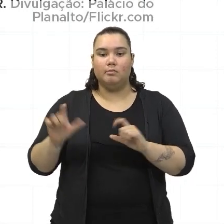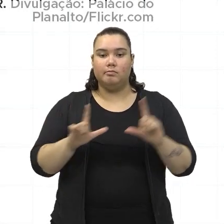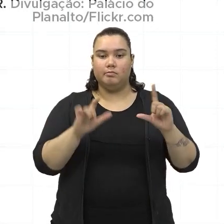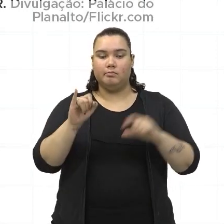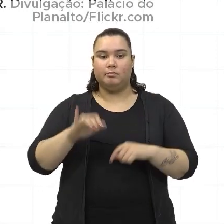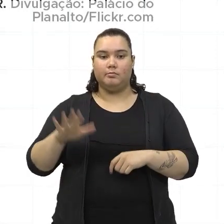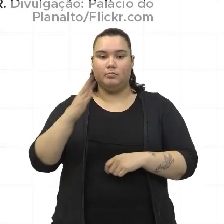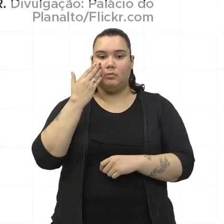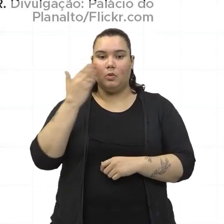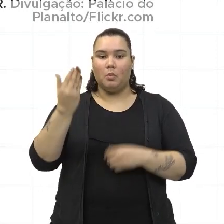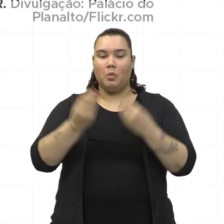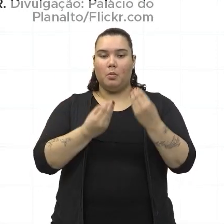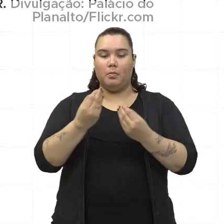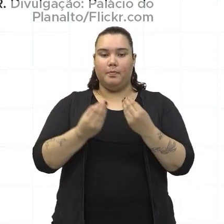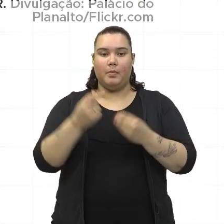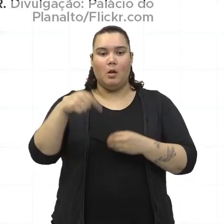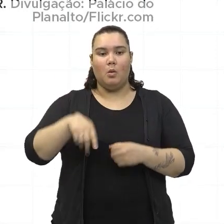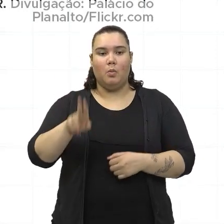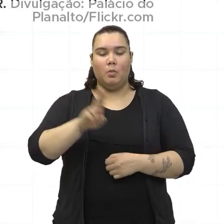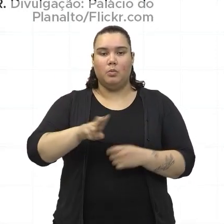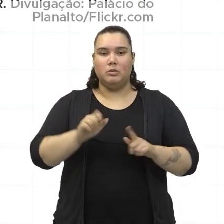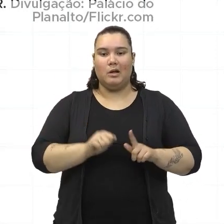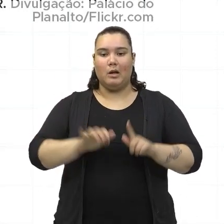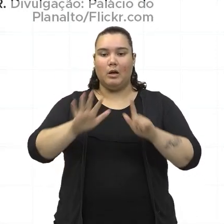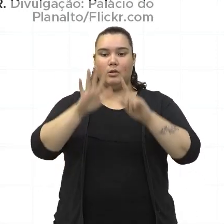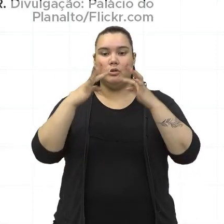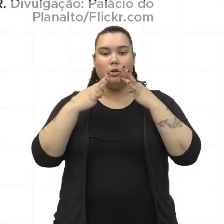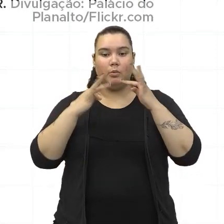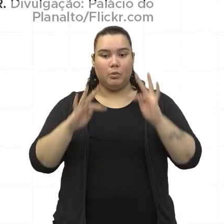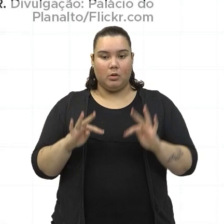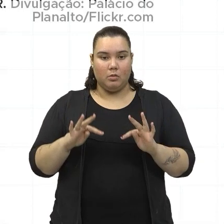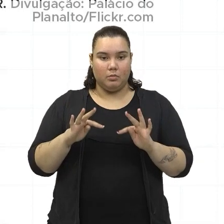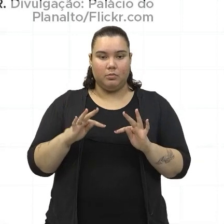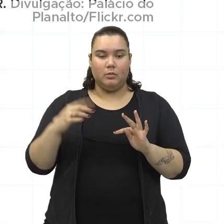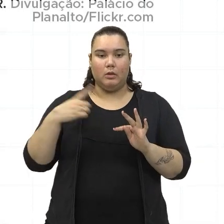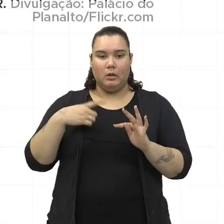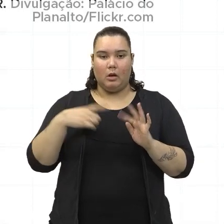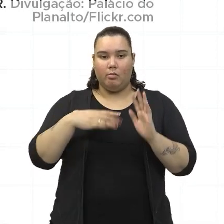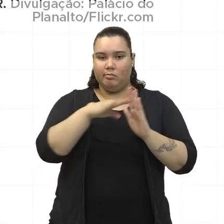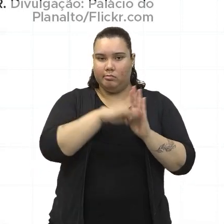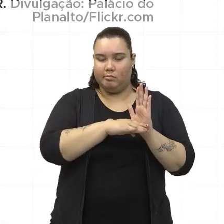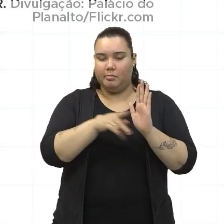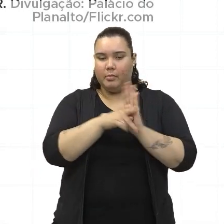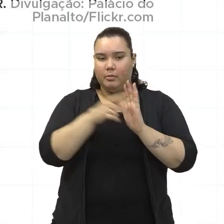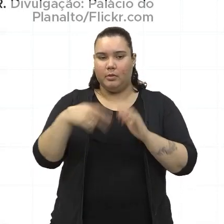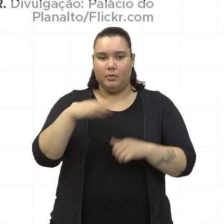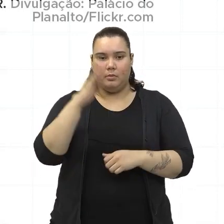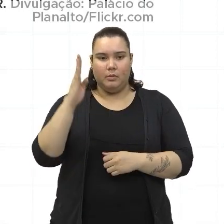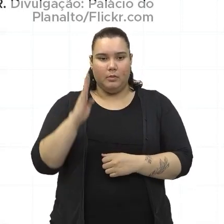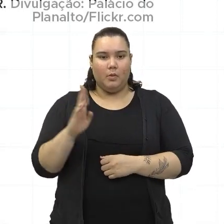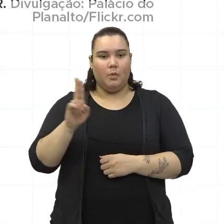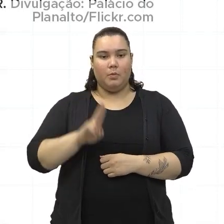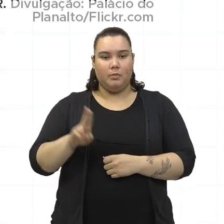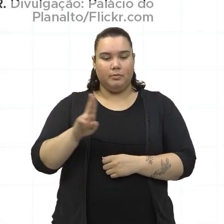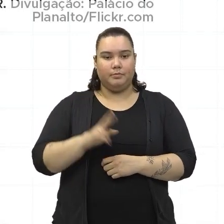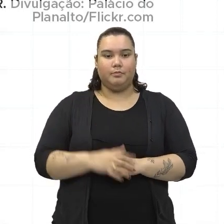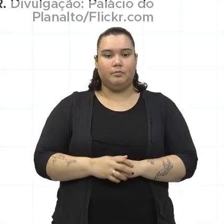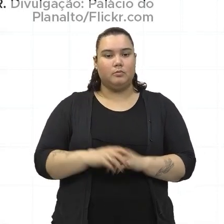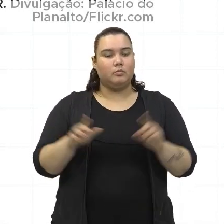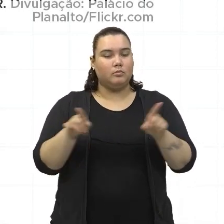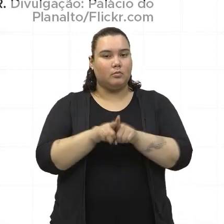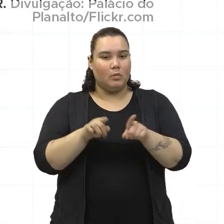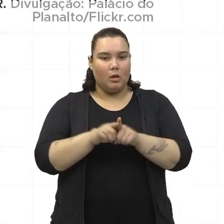aí como é que ela funciona. Movida a gás natural, seguindo o padrão das termoelétricas brasileiras que utilizam, além